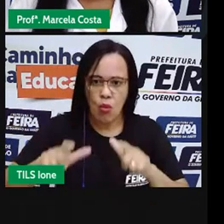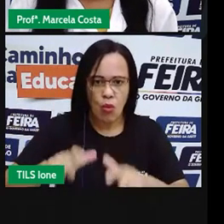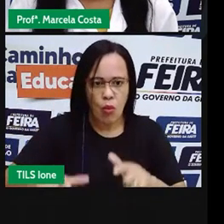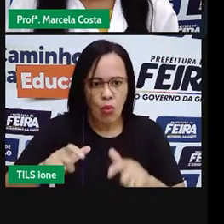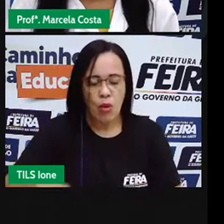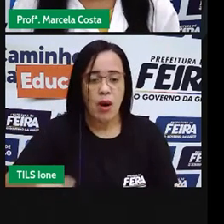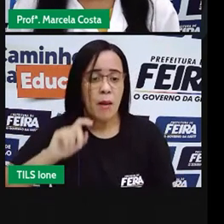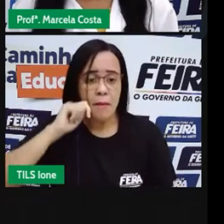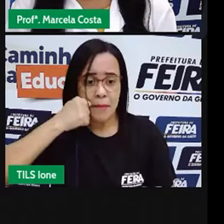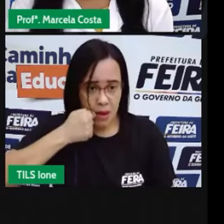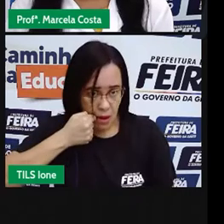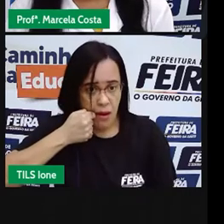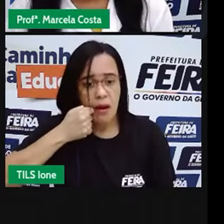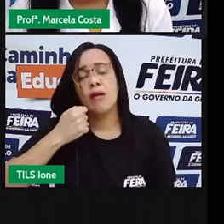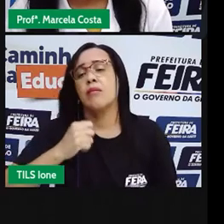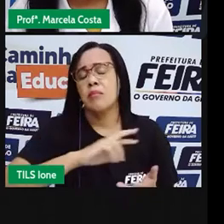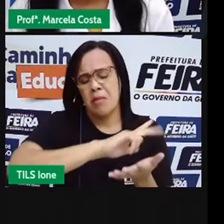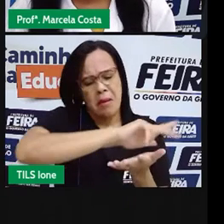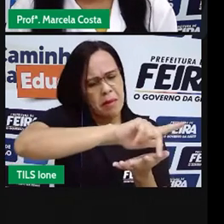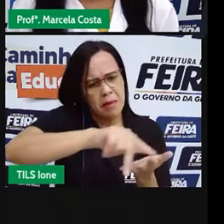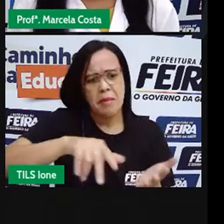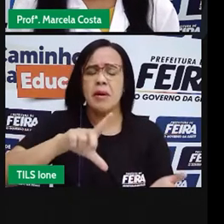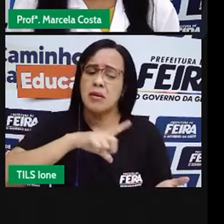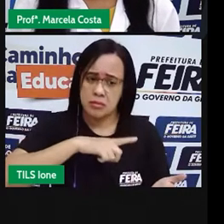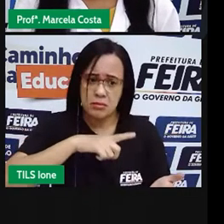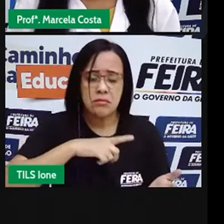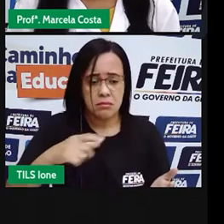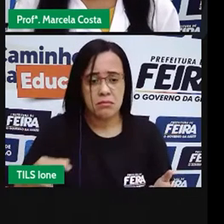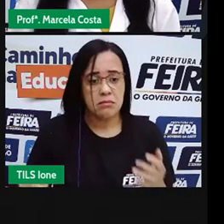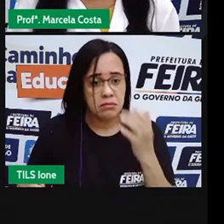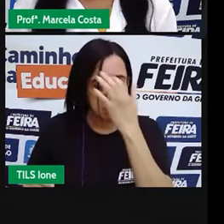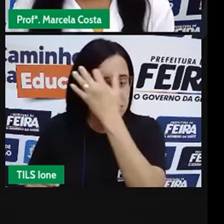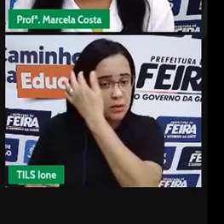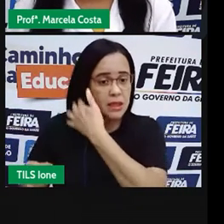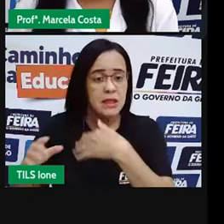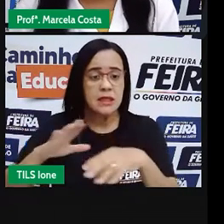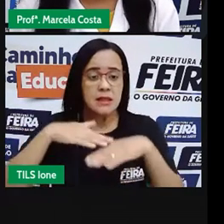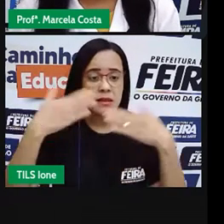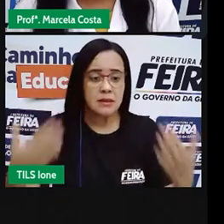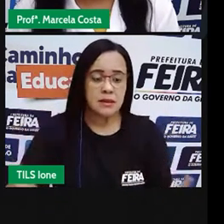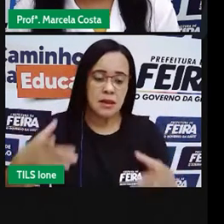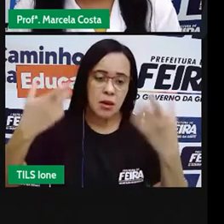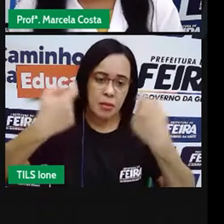e um é preciso